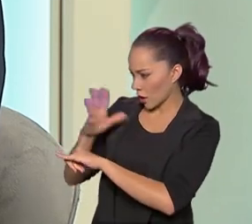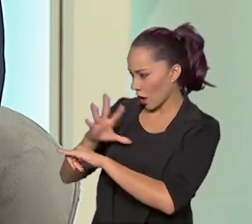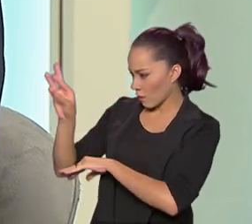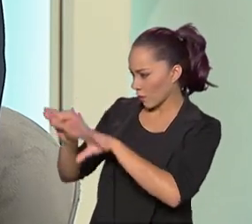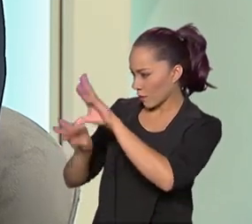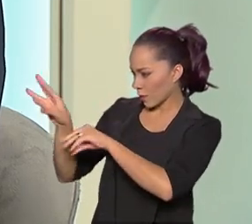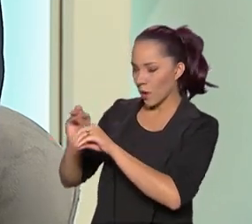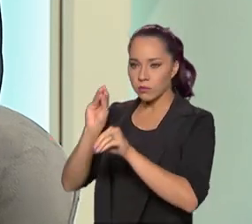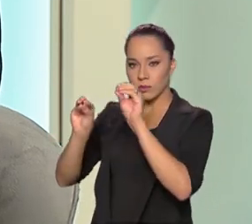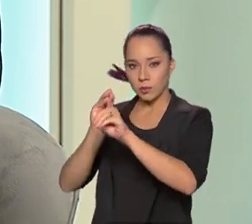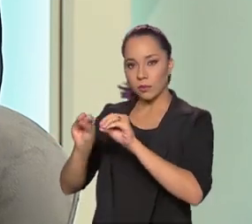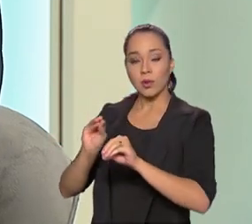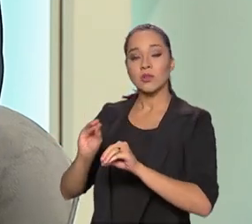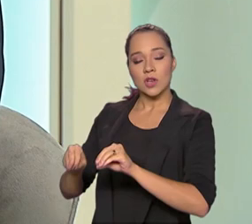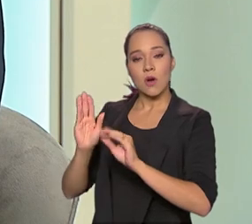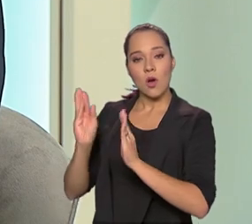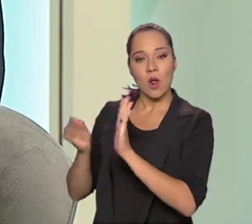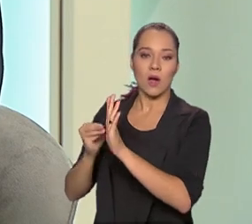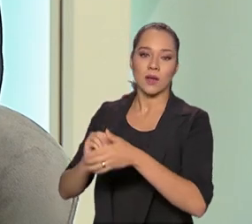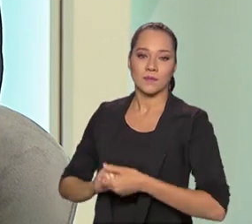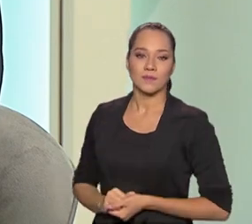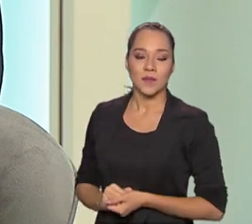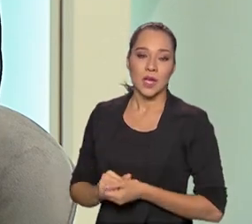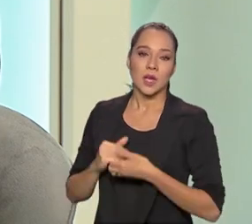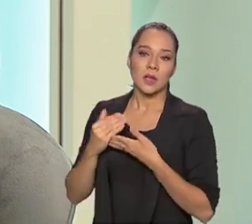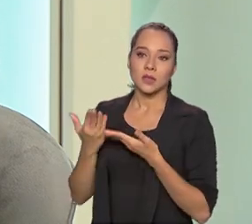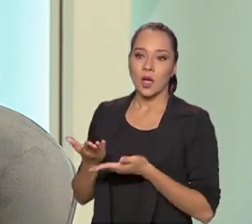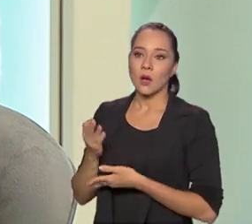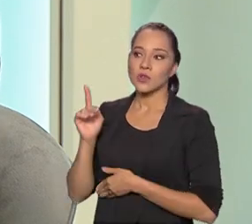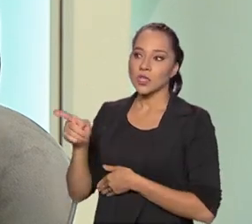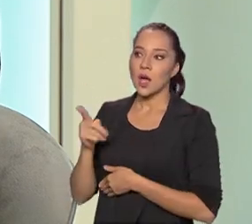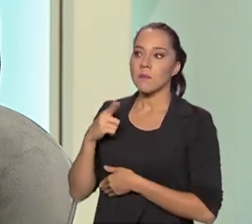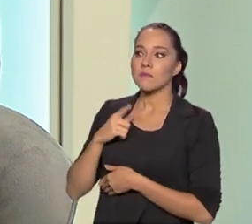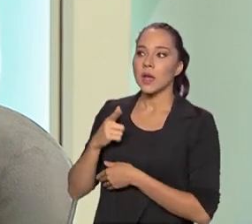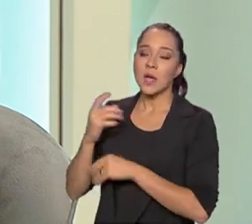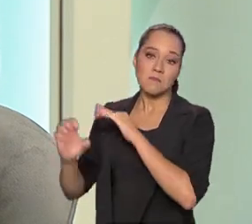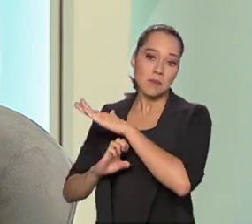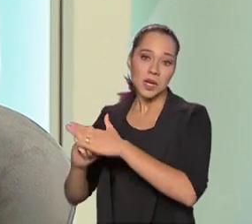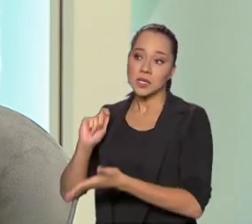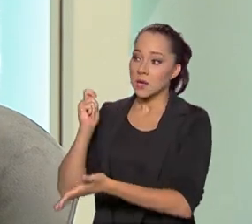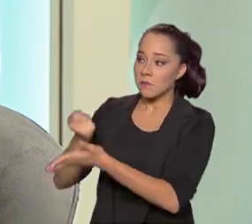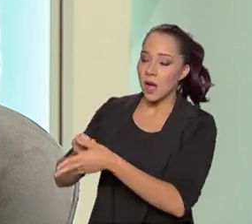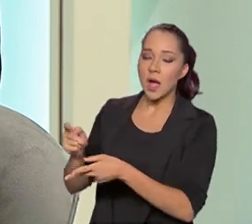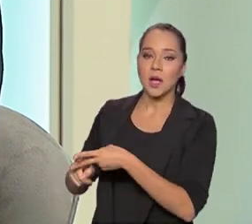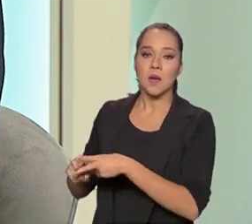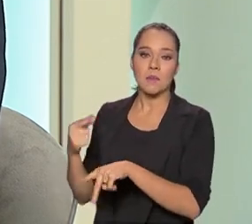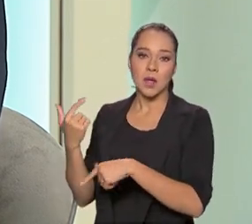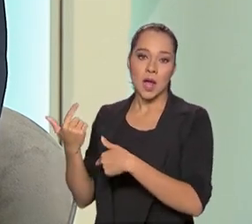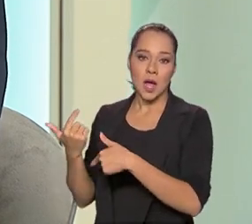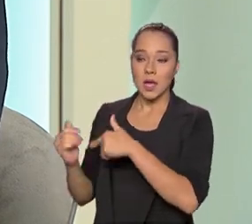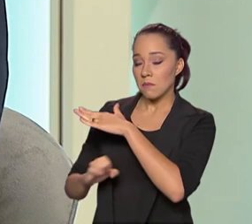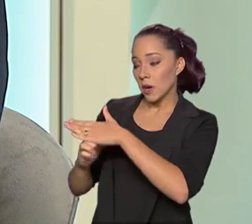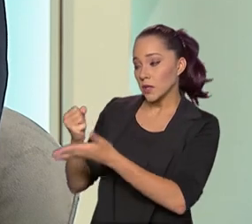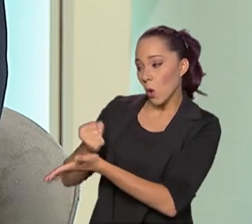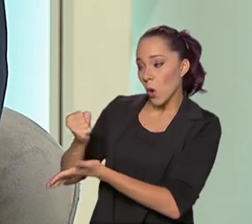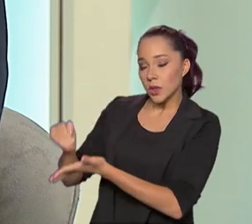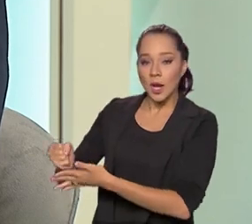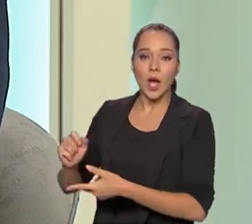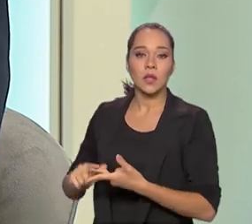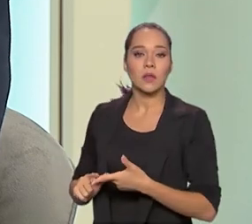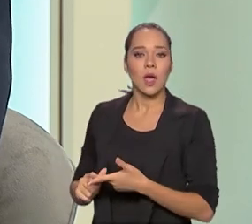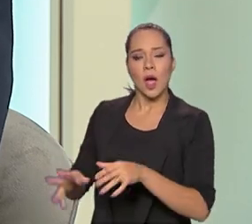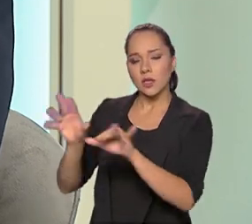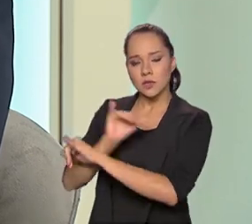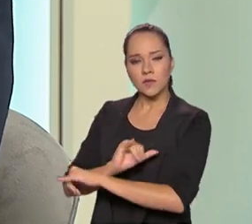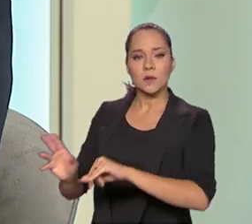declaração do contribuinte. Então, as informações prestadas pelas fontes pagadoras, pelos empregadores, as informações